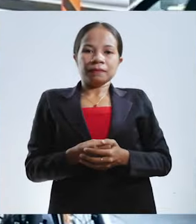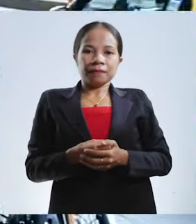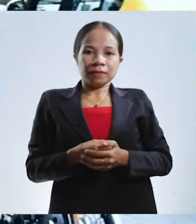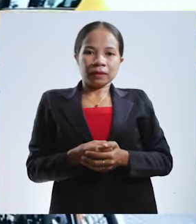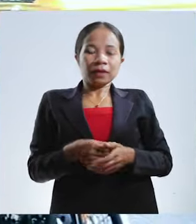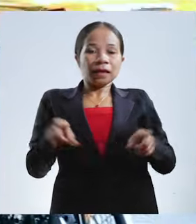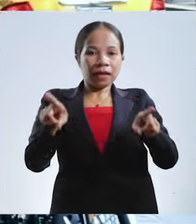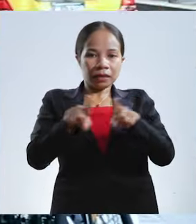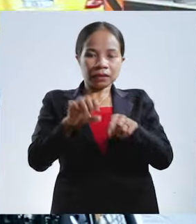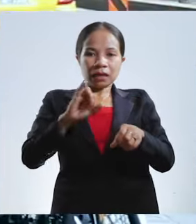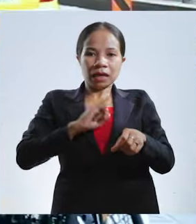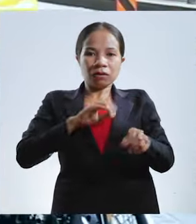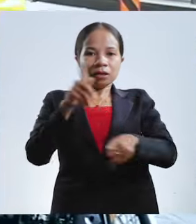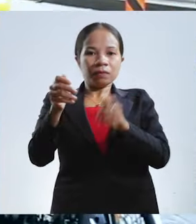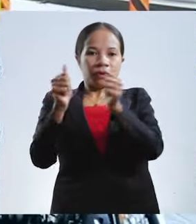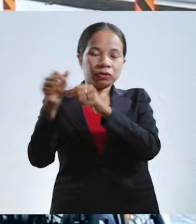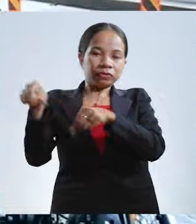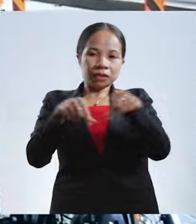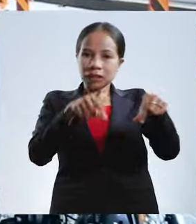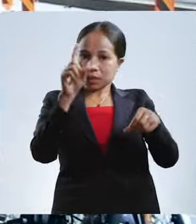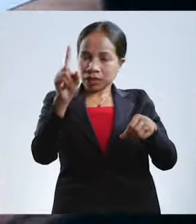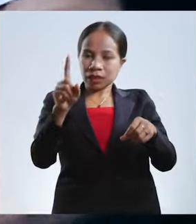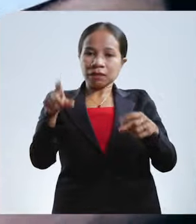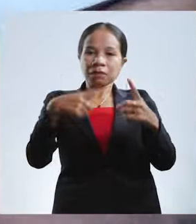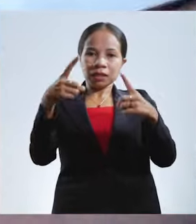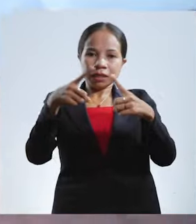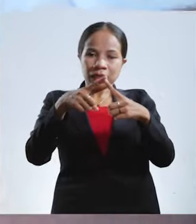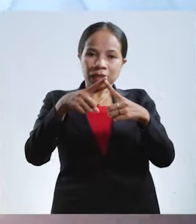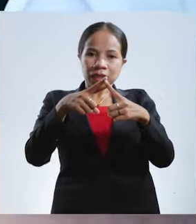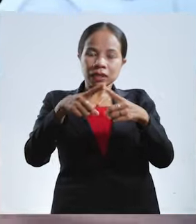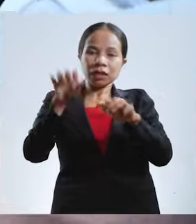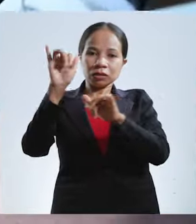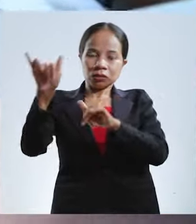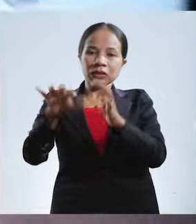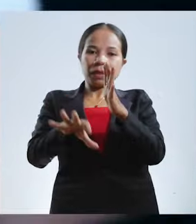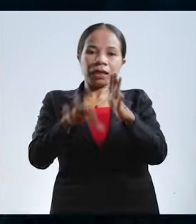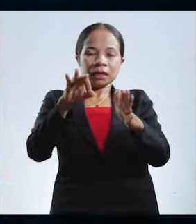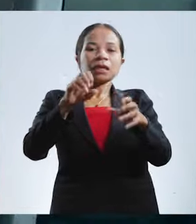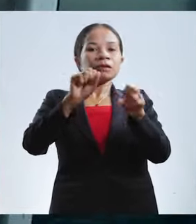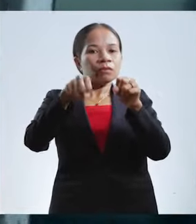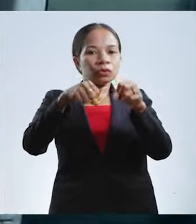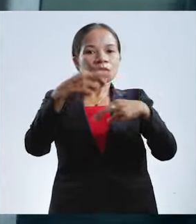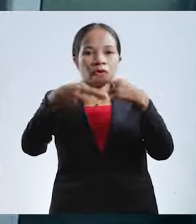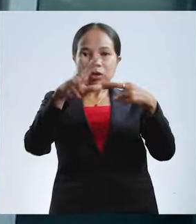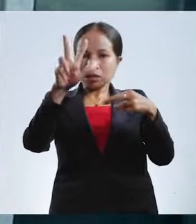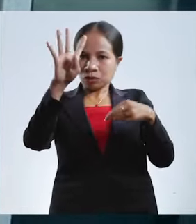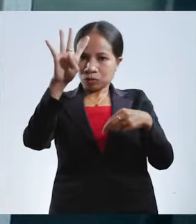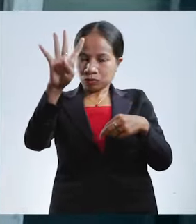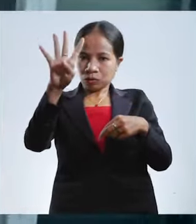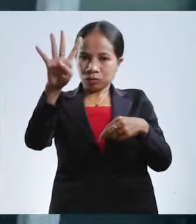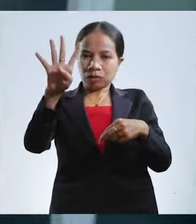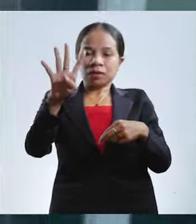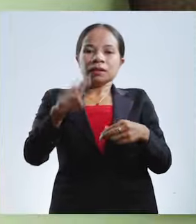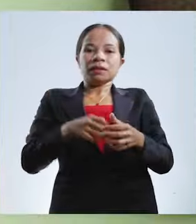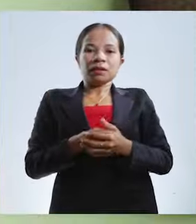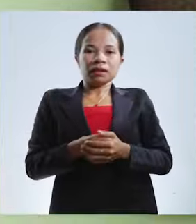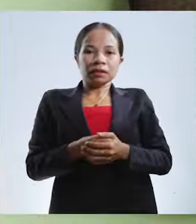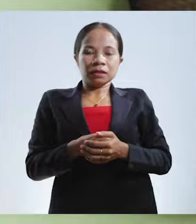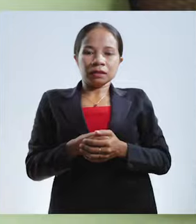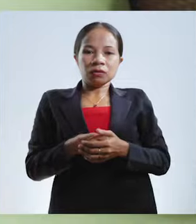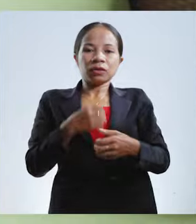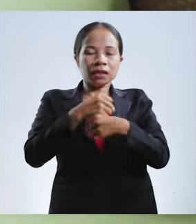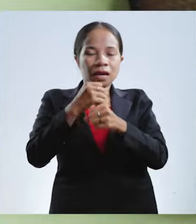dia ho ane sa how emo deficiencia ida asa wenyira tohen ba hetang scooter kumi mobility aid scooter nene